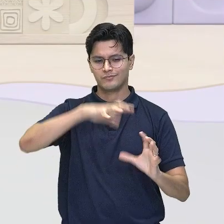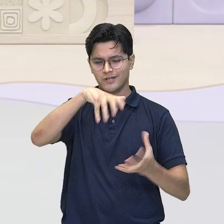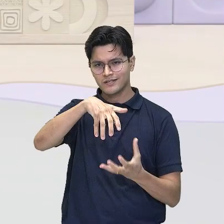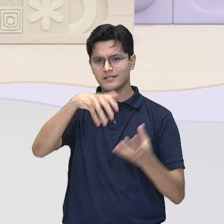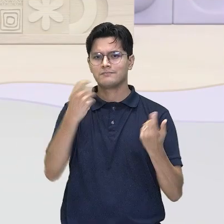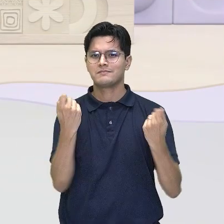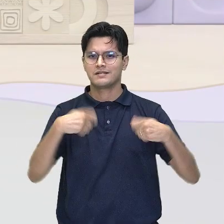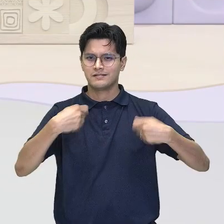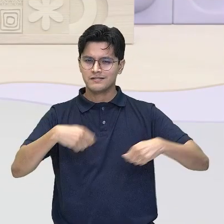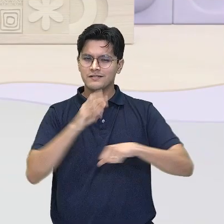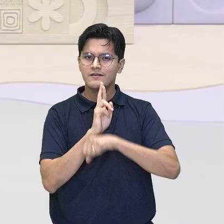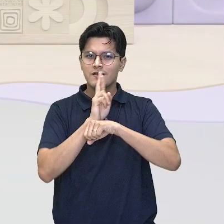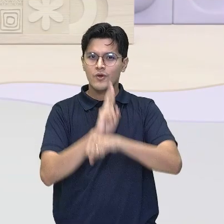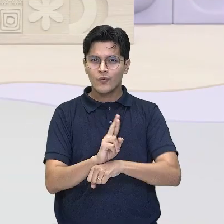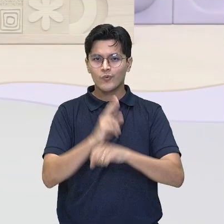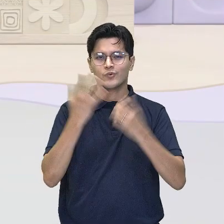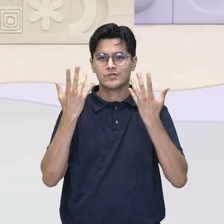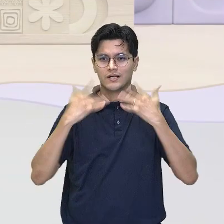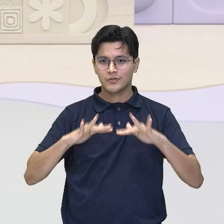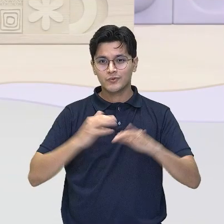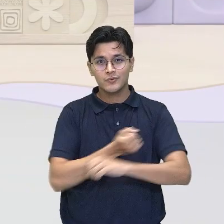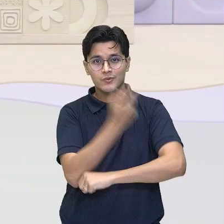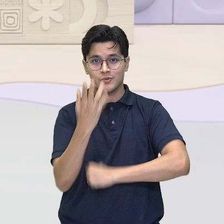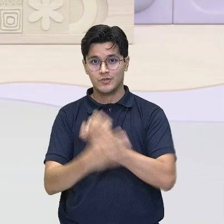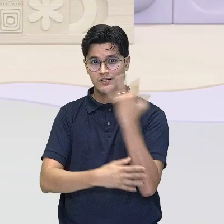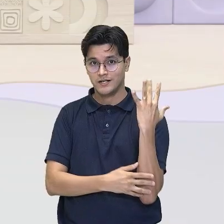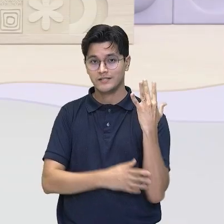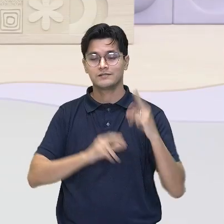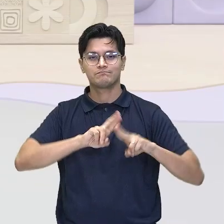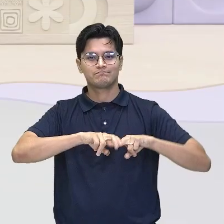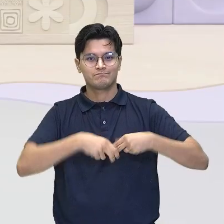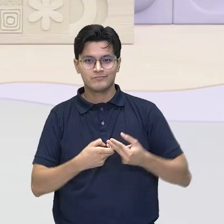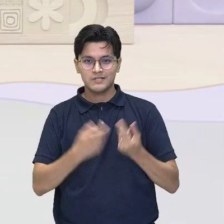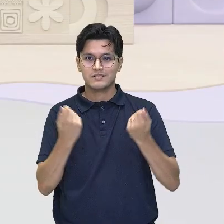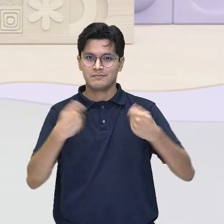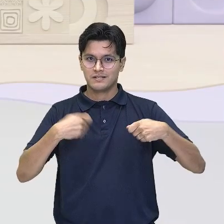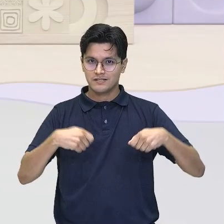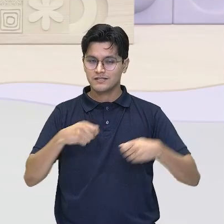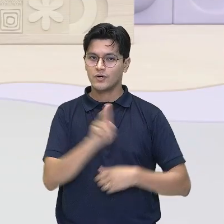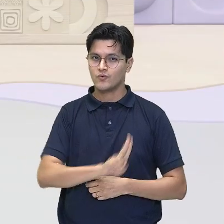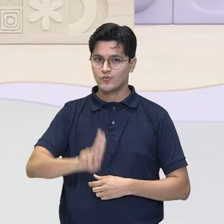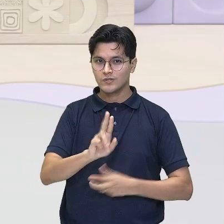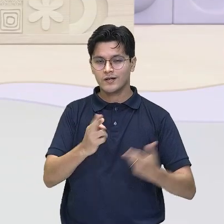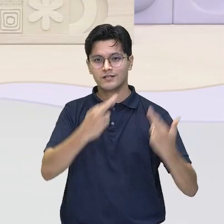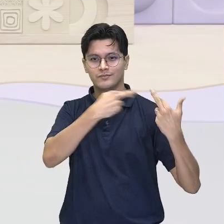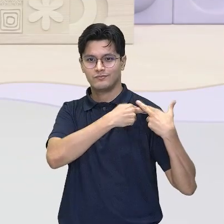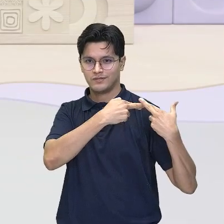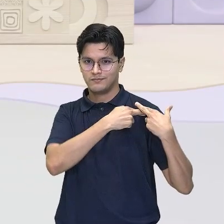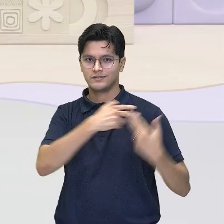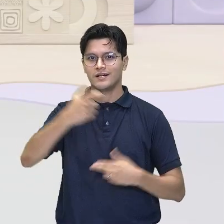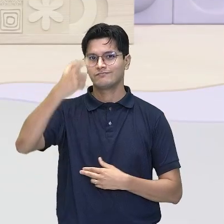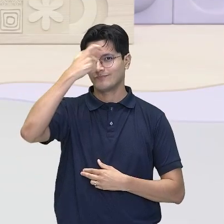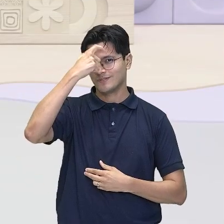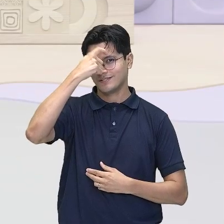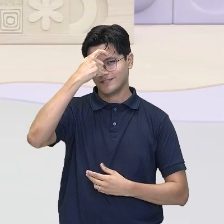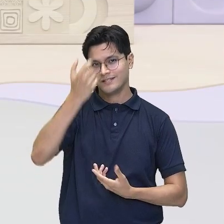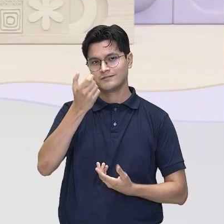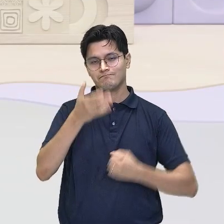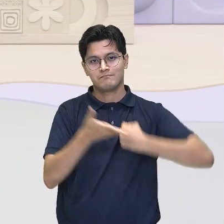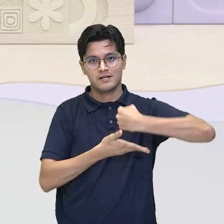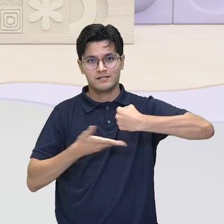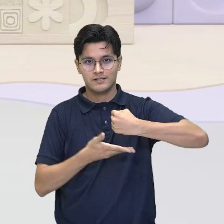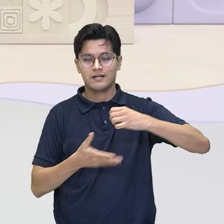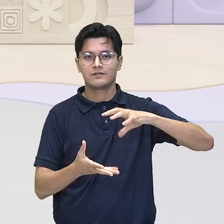dos recursos naturais. Por isso, usar os recursos naturais de forma responsável, de forma sustentável, é